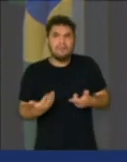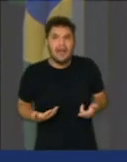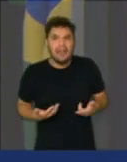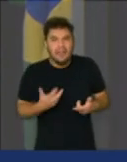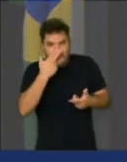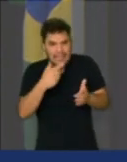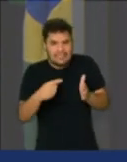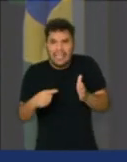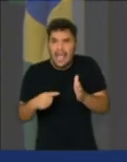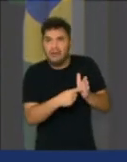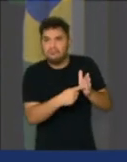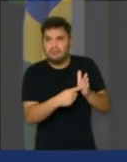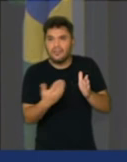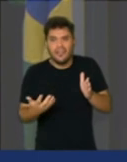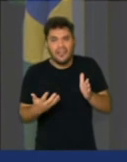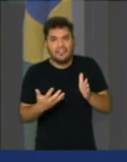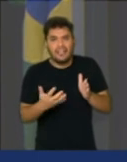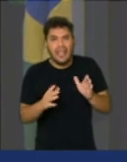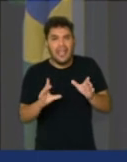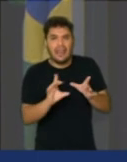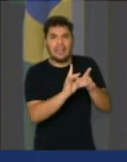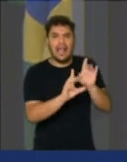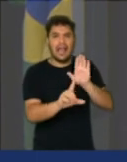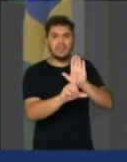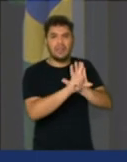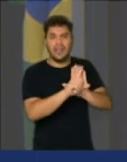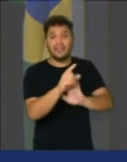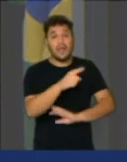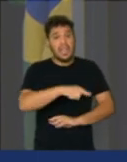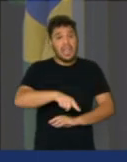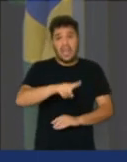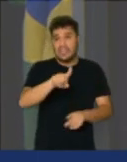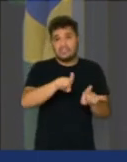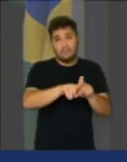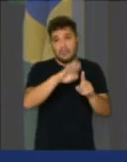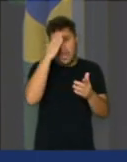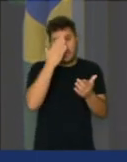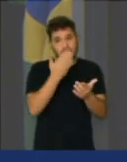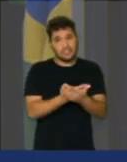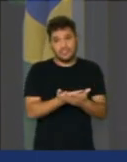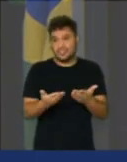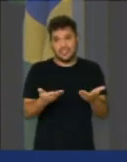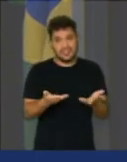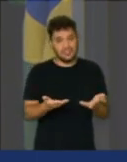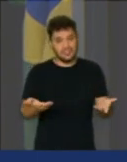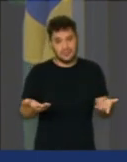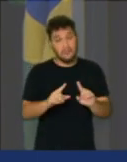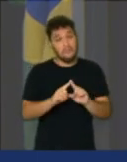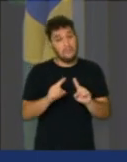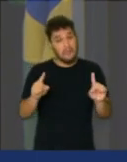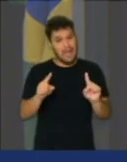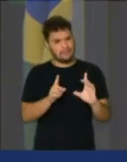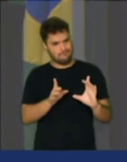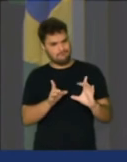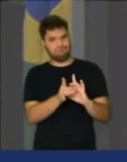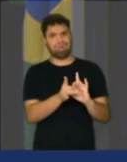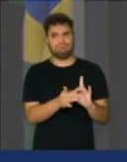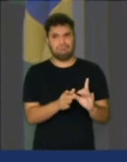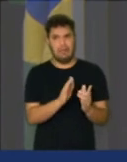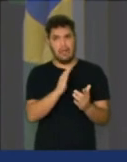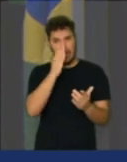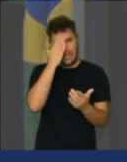indiciamentos tivessem algum embasamento jurídico. Nem eles acreditam nisso, nem eles acreditam nisso, mas se agarram naquilo,